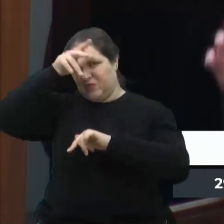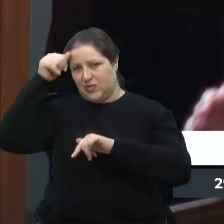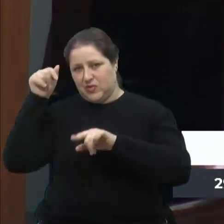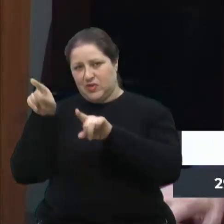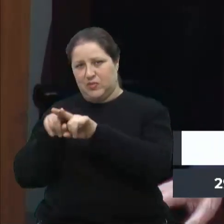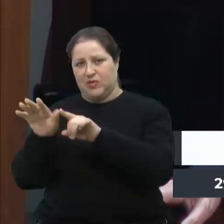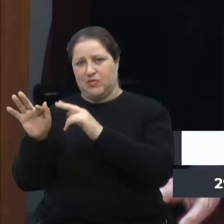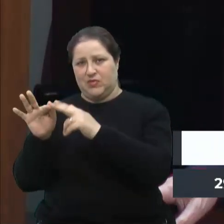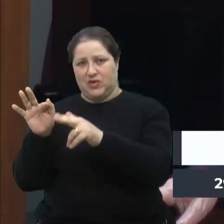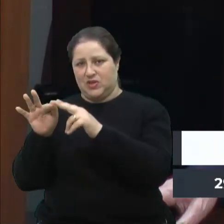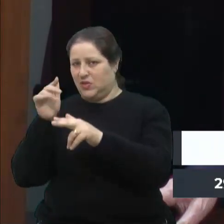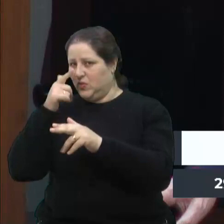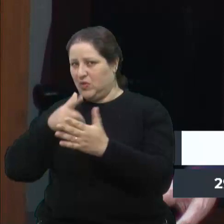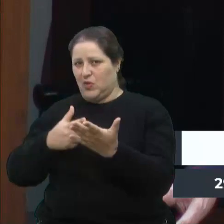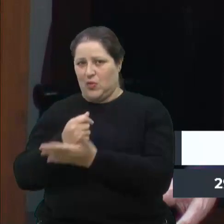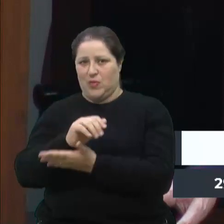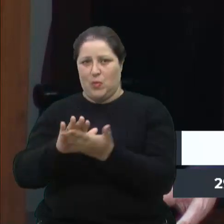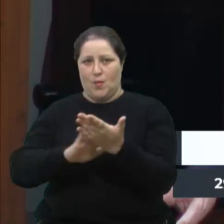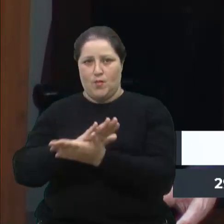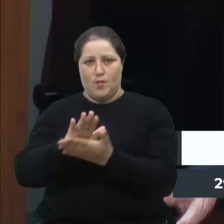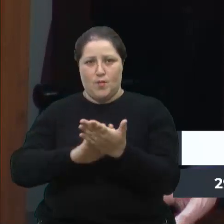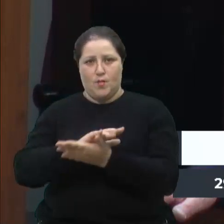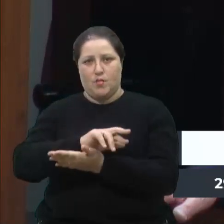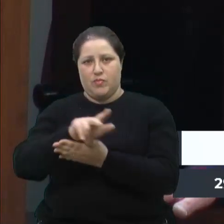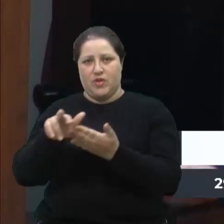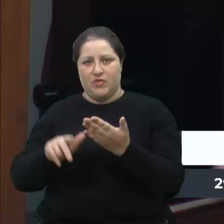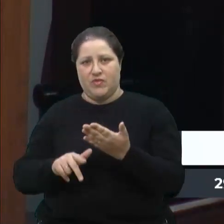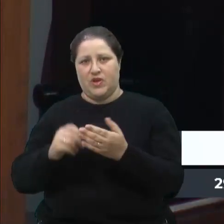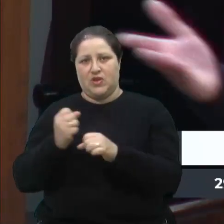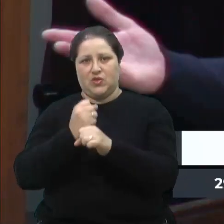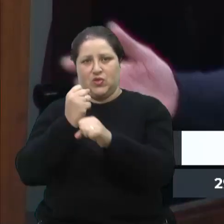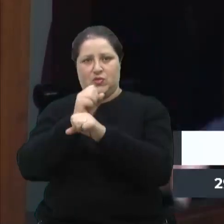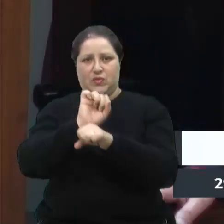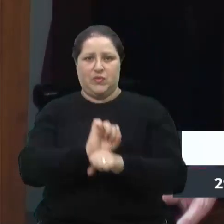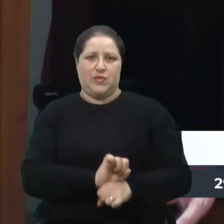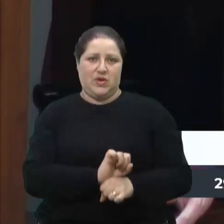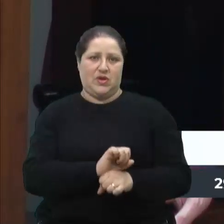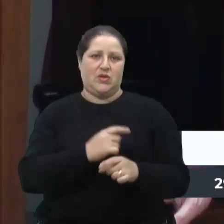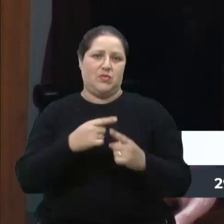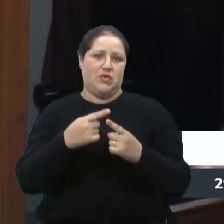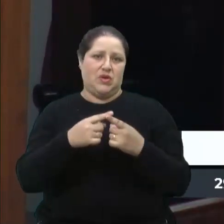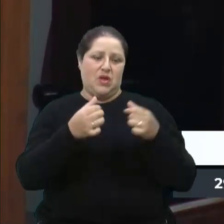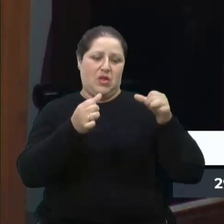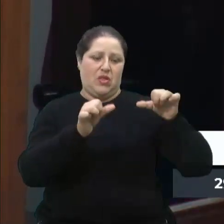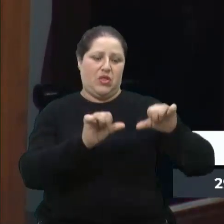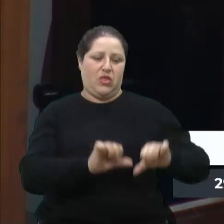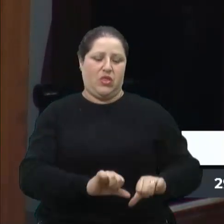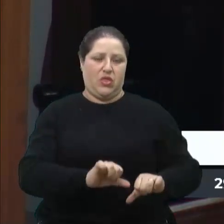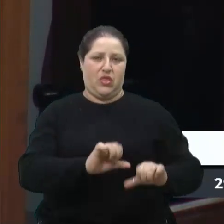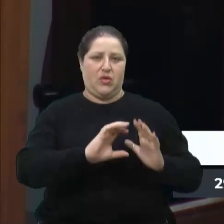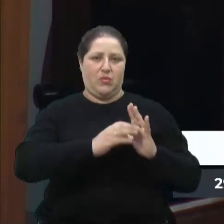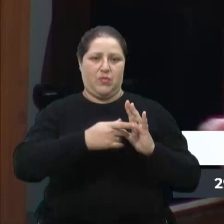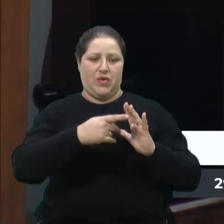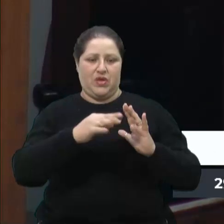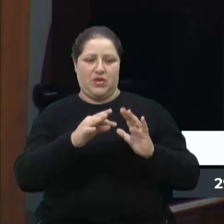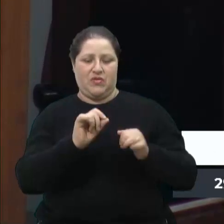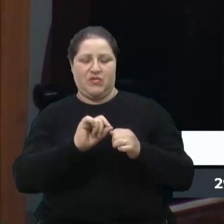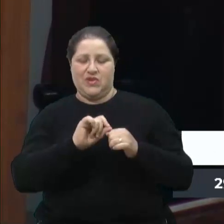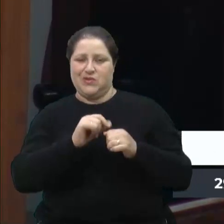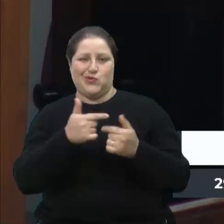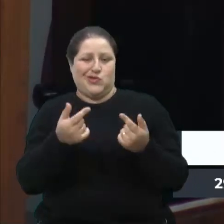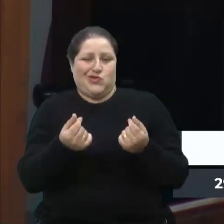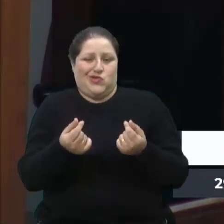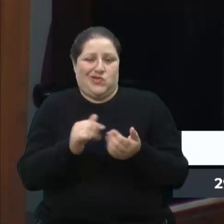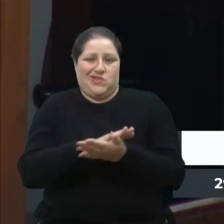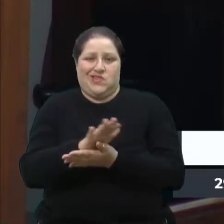comprar de ninguém. Várias obras estavam paradas porque, com o desastre que o PT causou, não tinha dinheiro